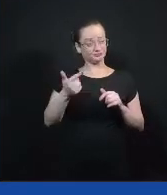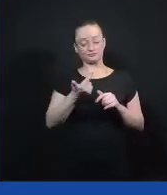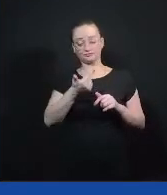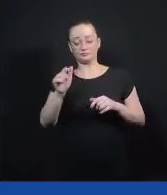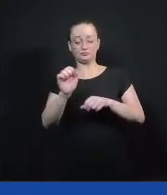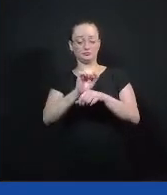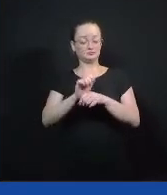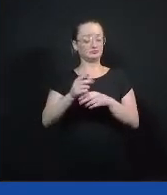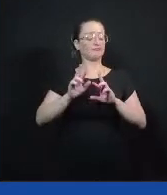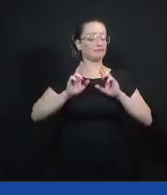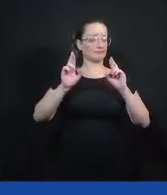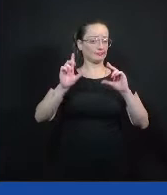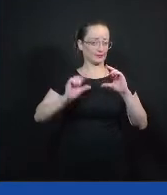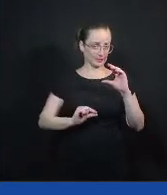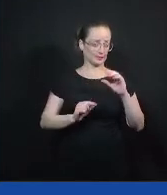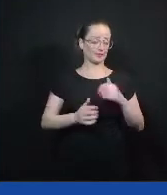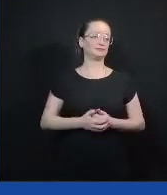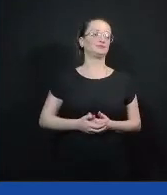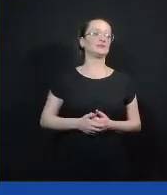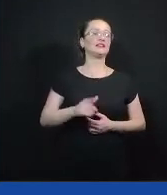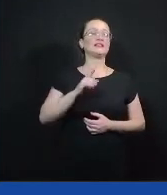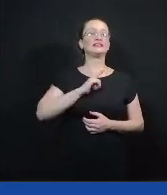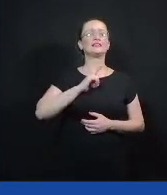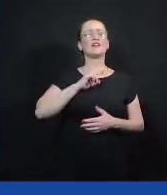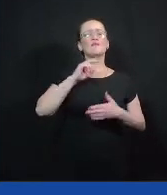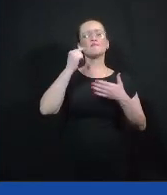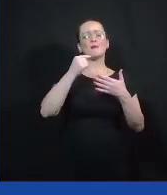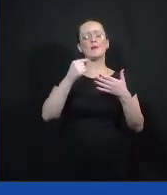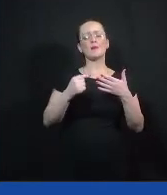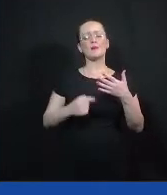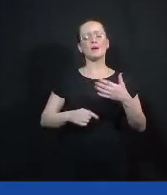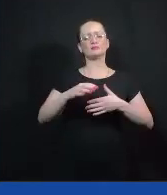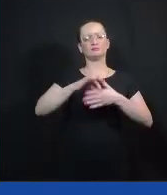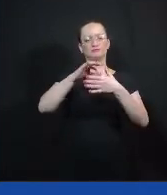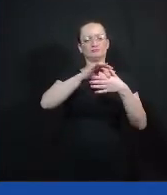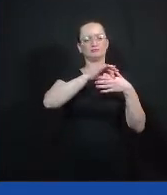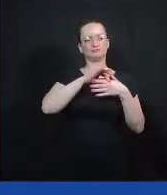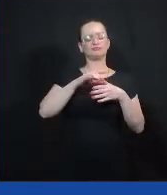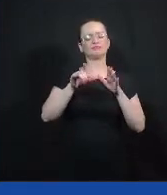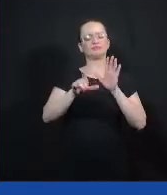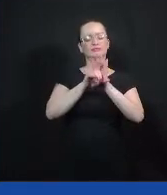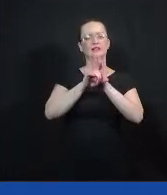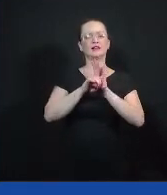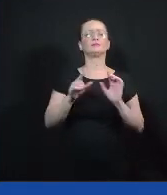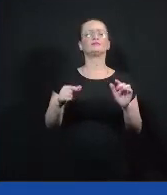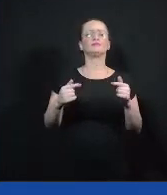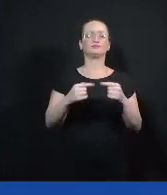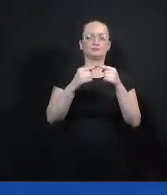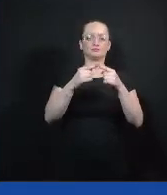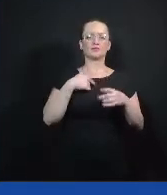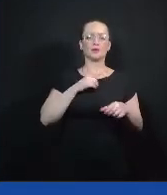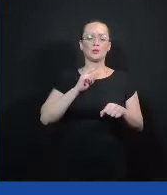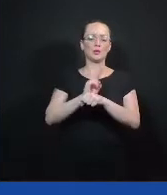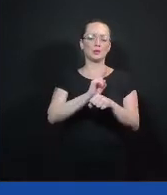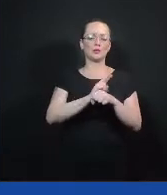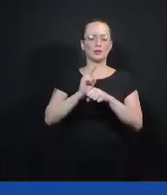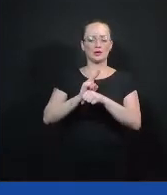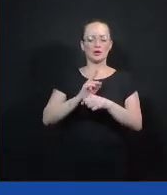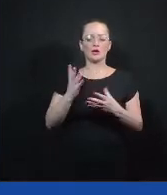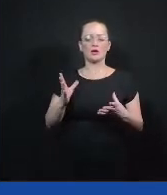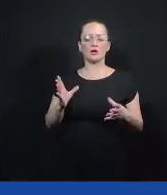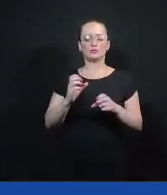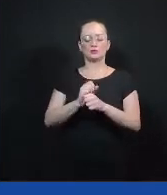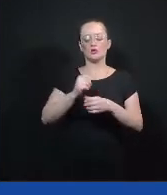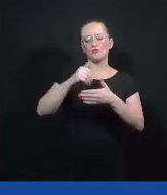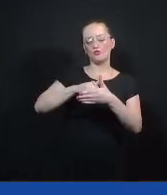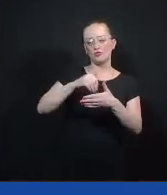pleitos. Temos uma série de várias legislações, buscando preservar a integridade do